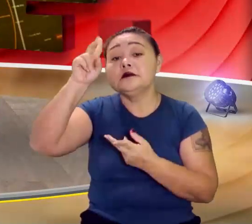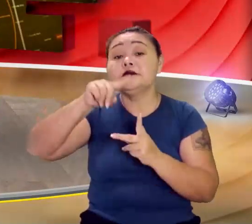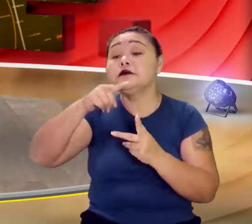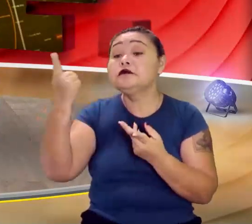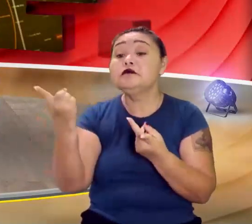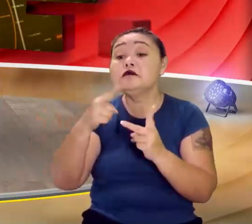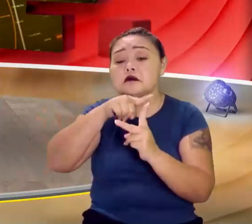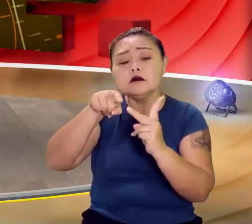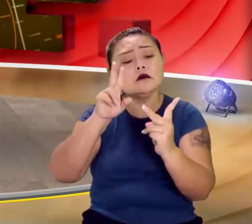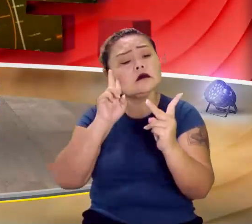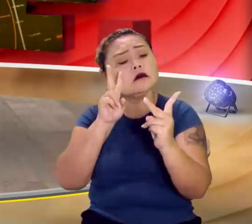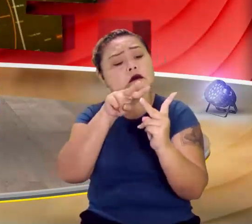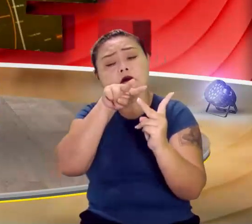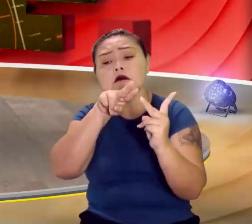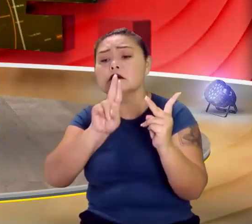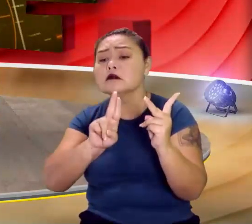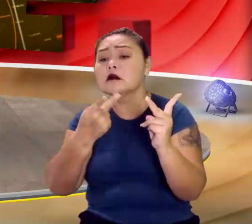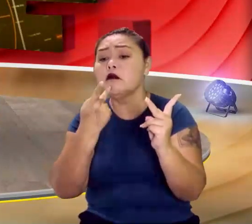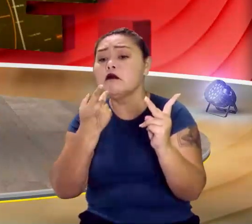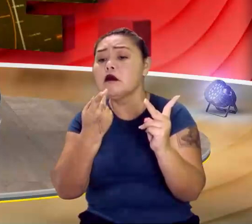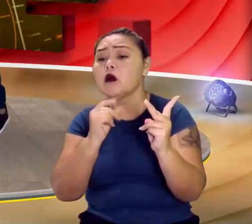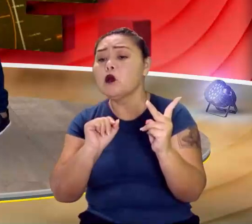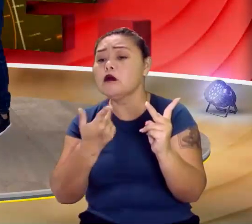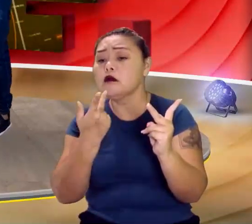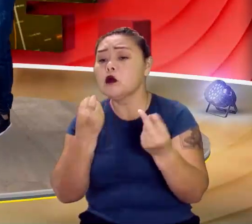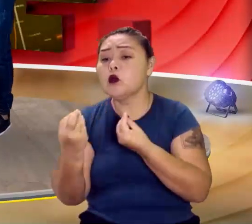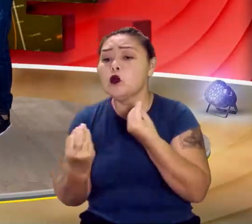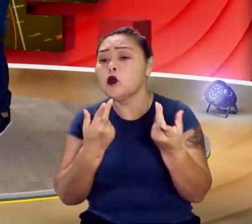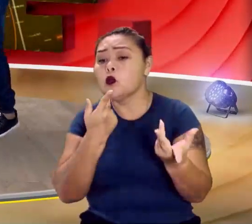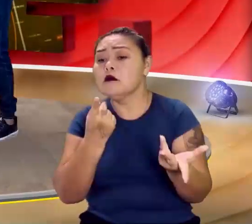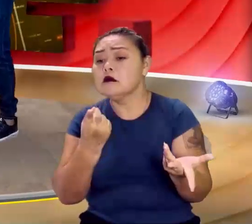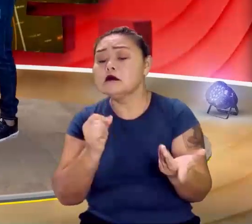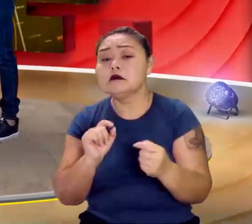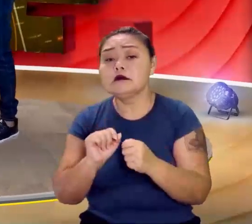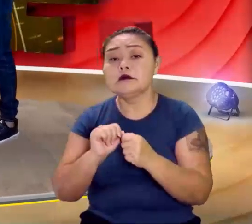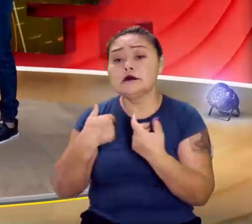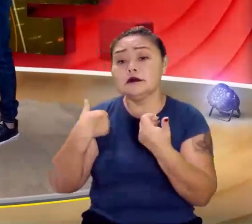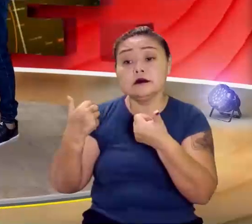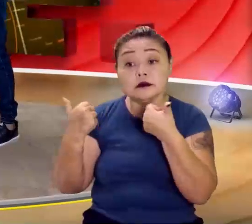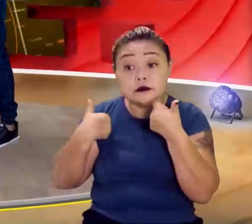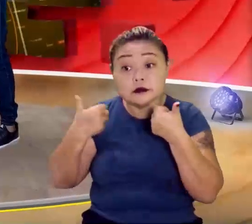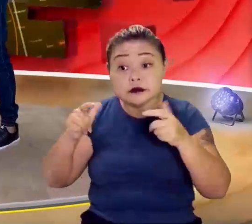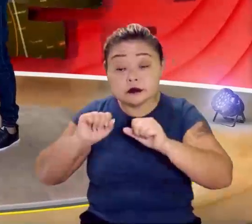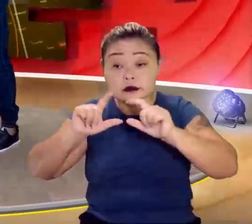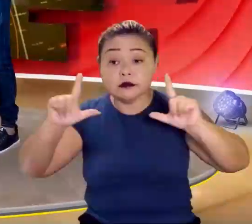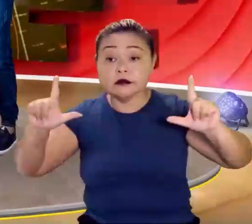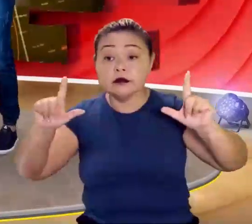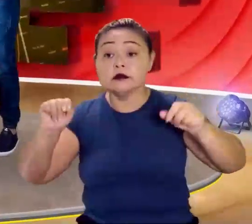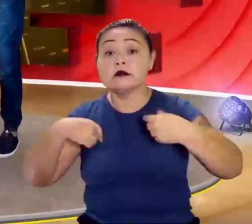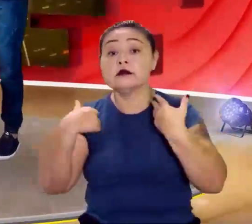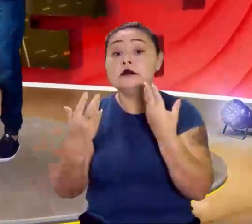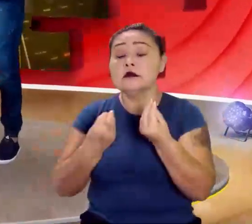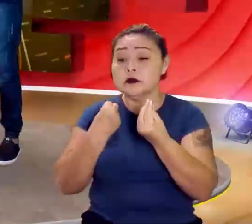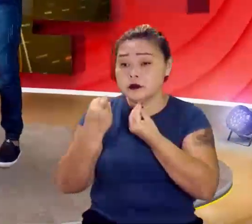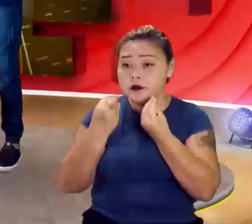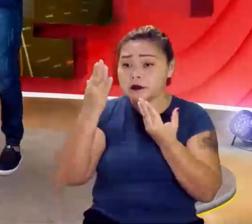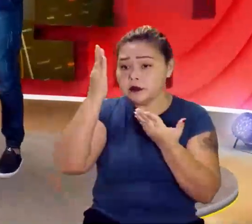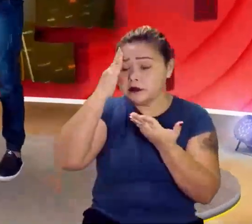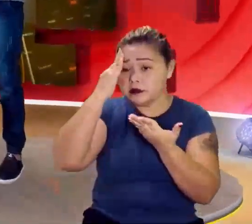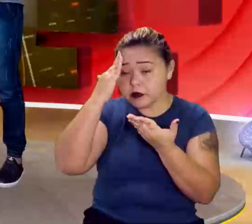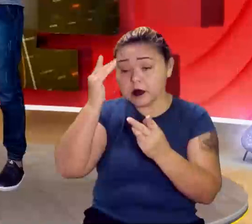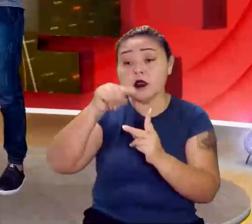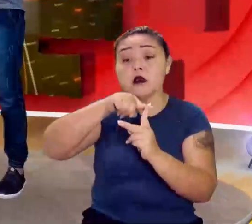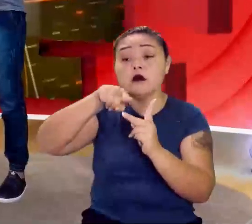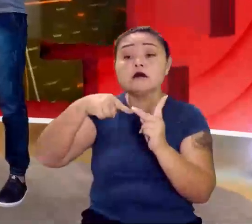né? Vamos ficar mais perto aqui? Aí a gente vai passar todas elas para eles aqui mais pertinho. Como se lê uma raiz é importante você saber?